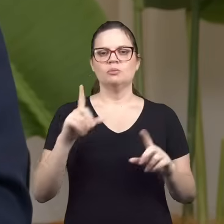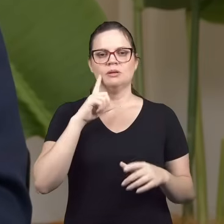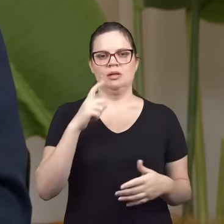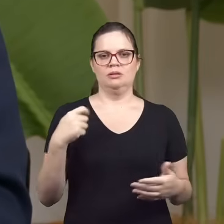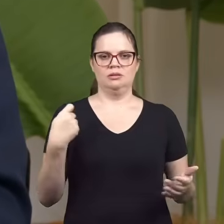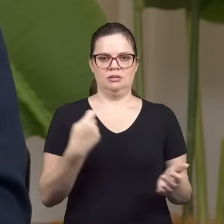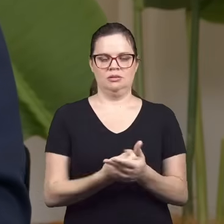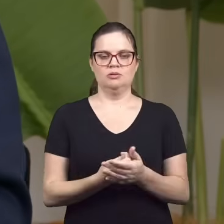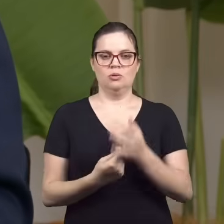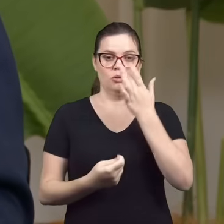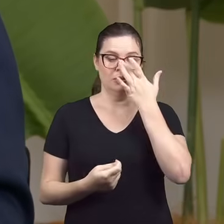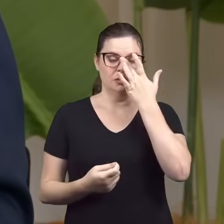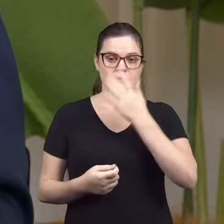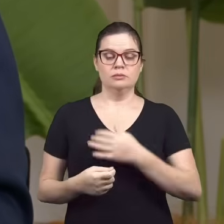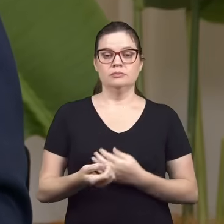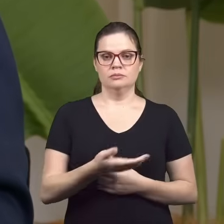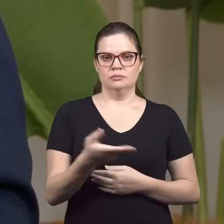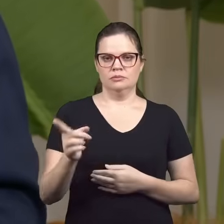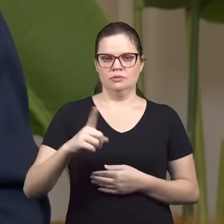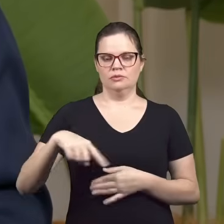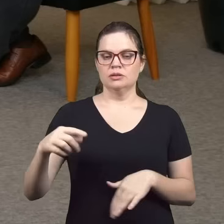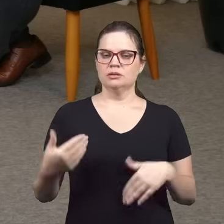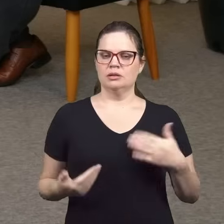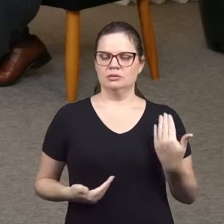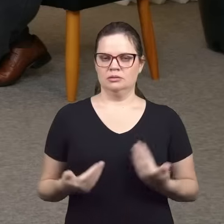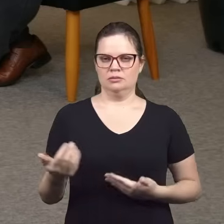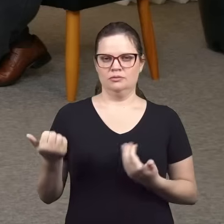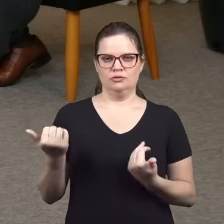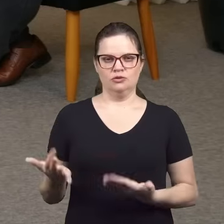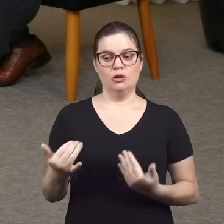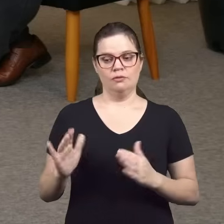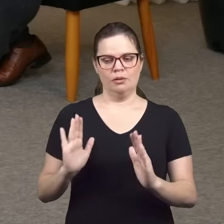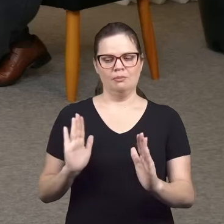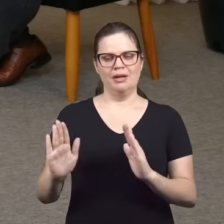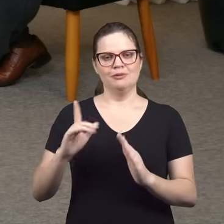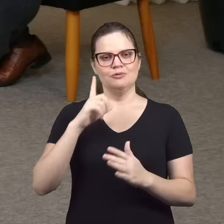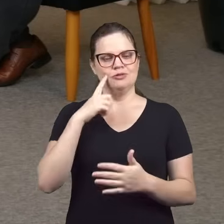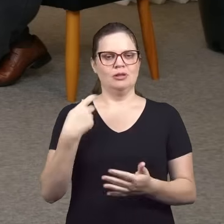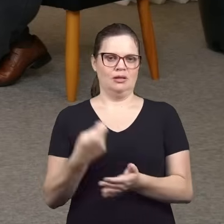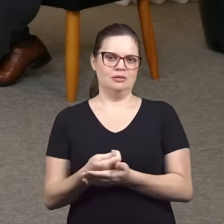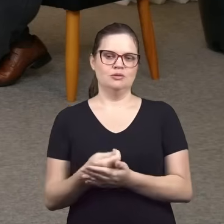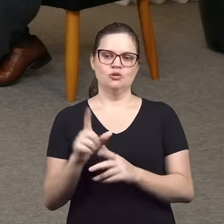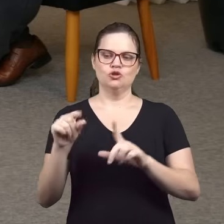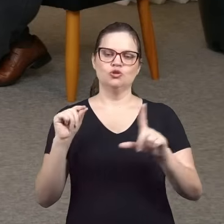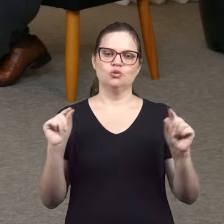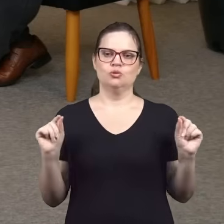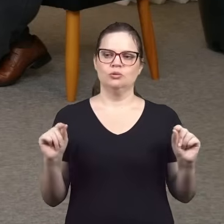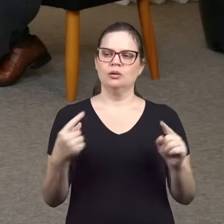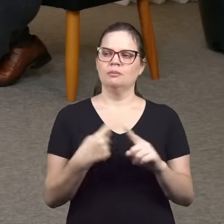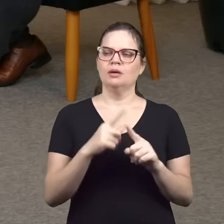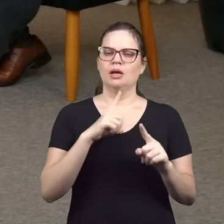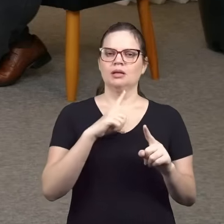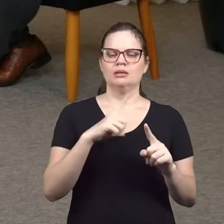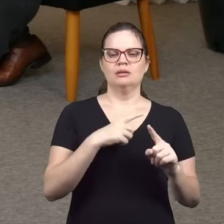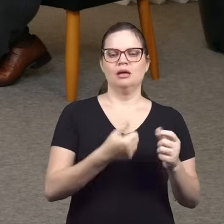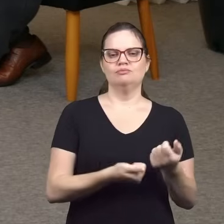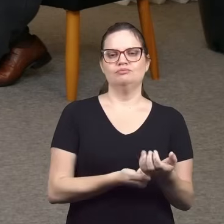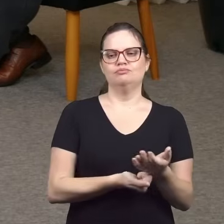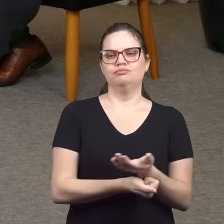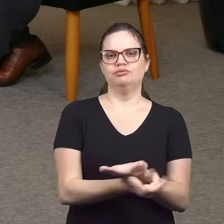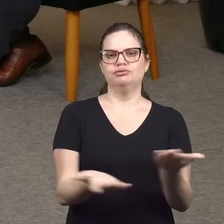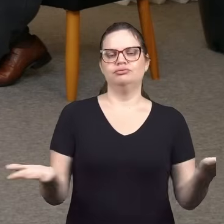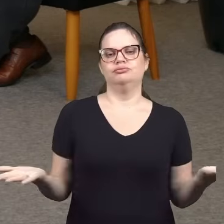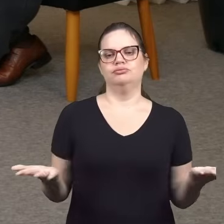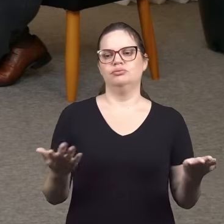escolhas, queridos, o jovem está nessa fase de escolhas. Muitas coisas são ofertadas. Existe um horizonte